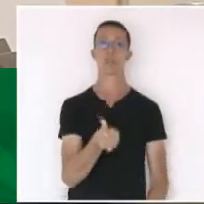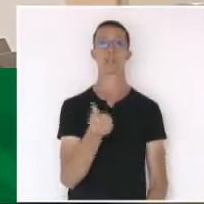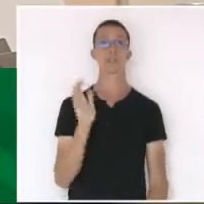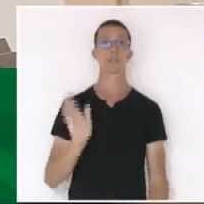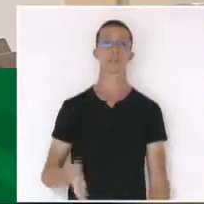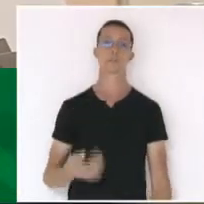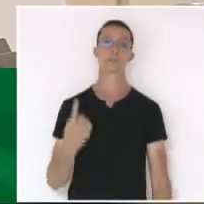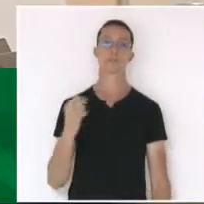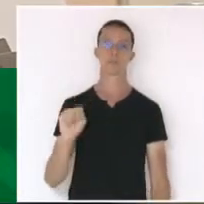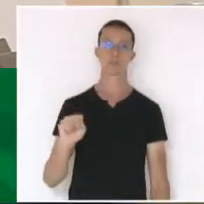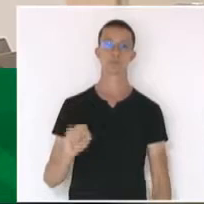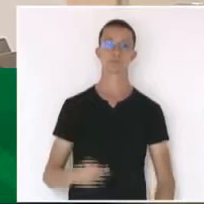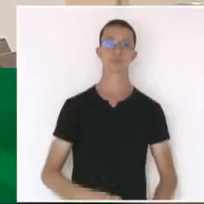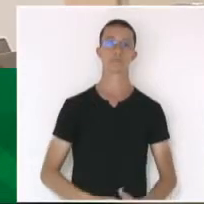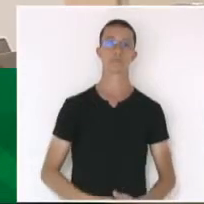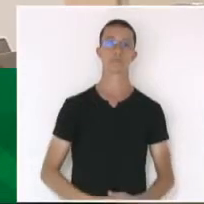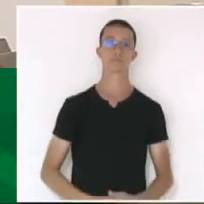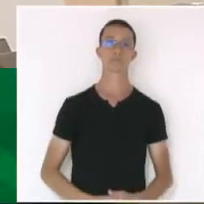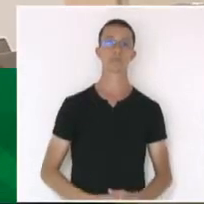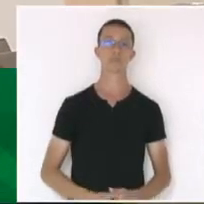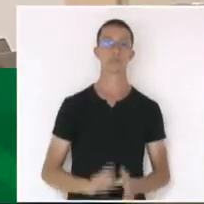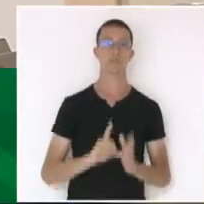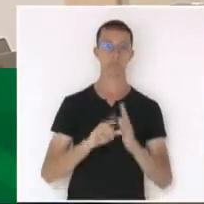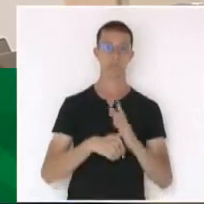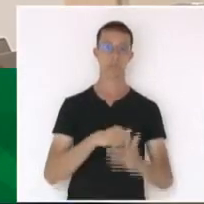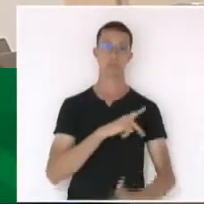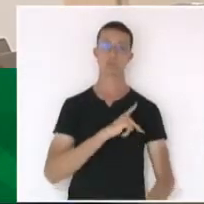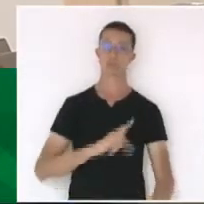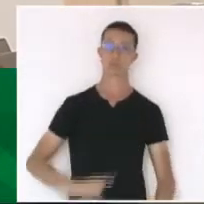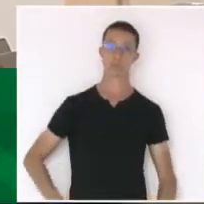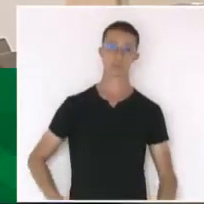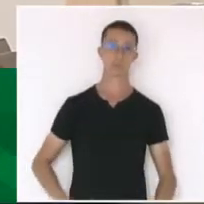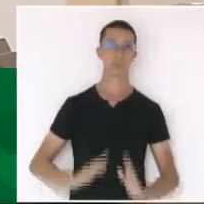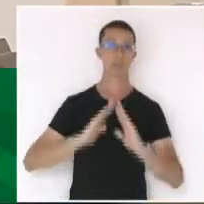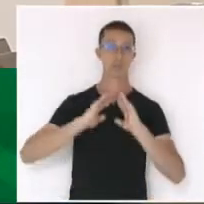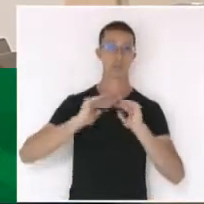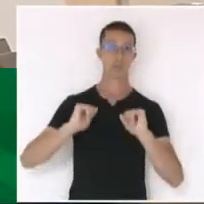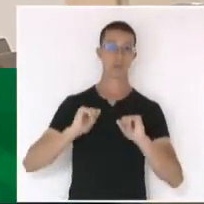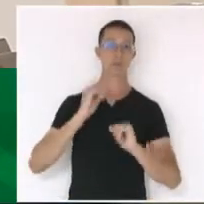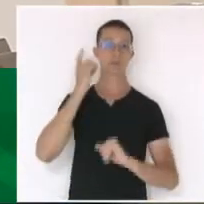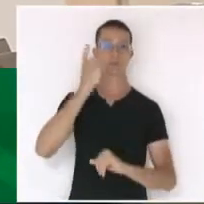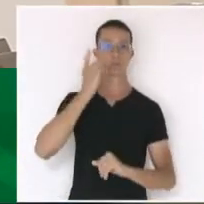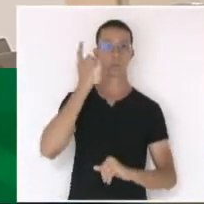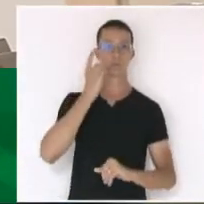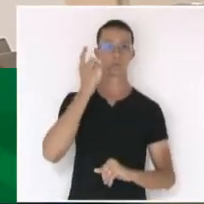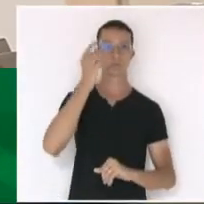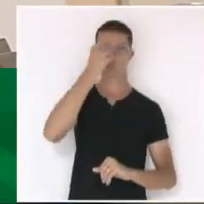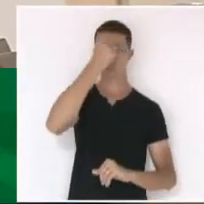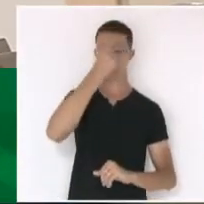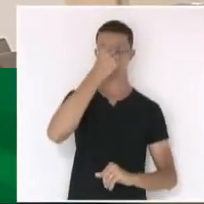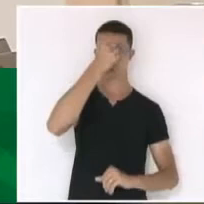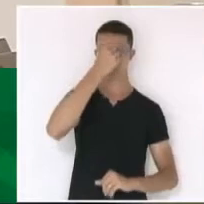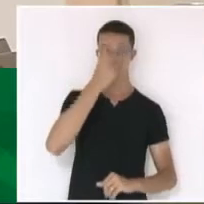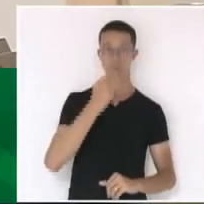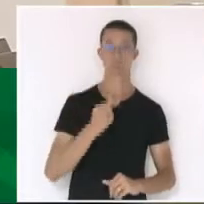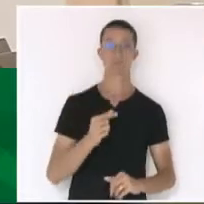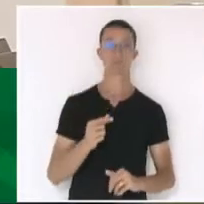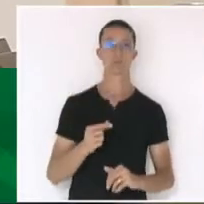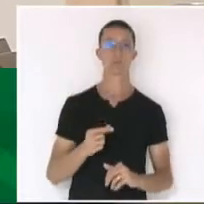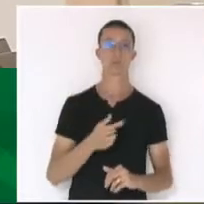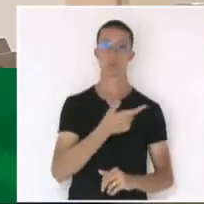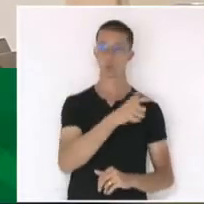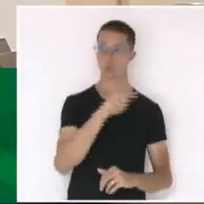na sequência os o presidente por solicitação do Senhor Deputado Mauricio eskudlark kuss.com aquí